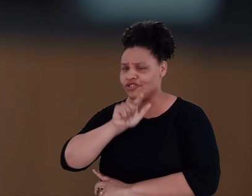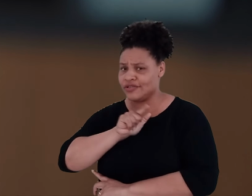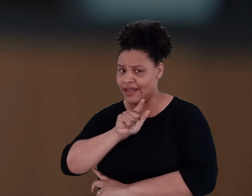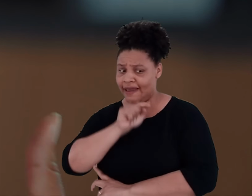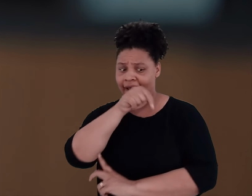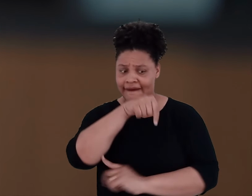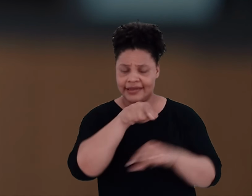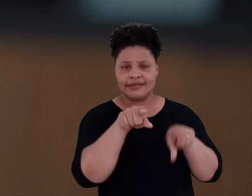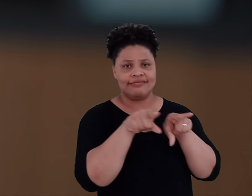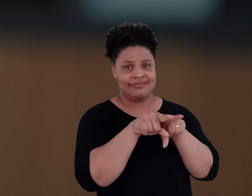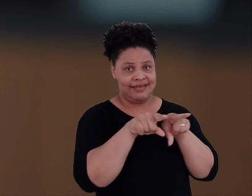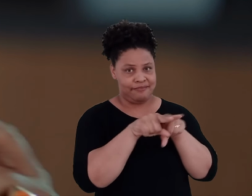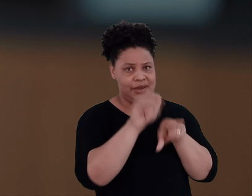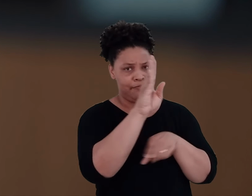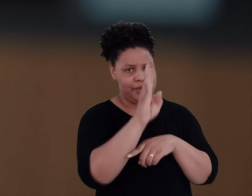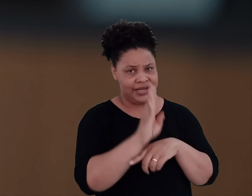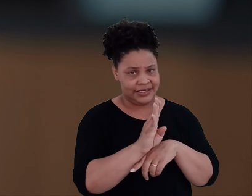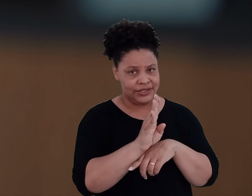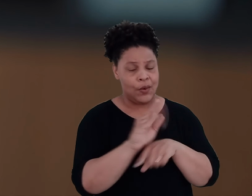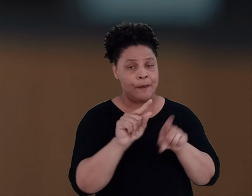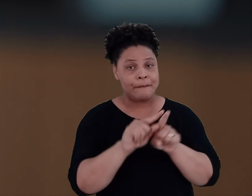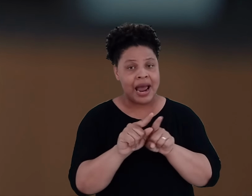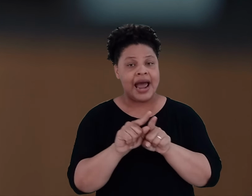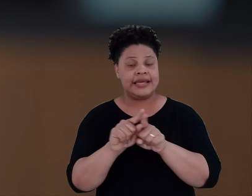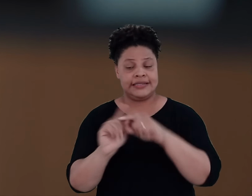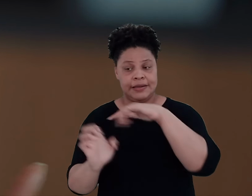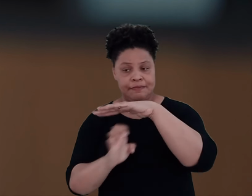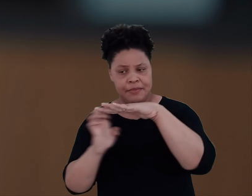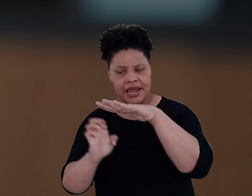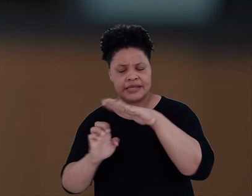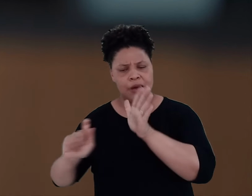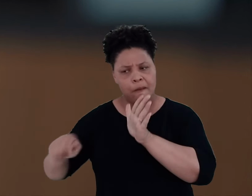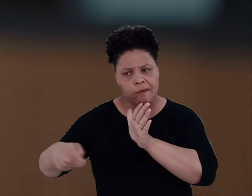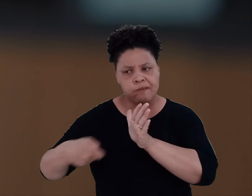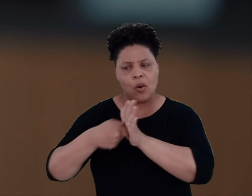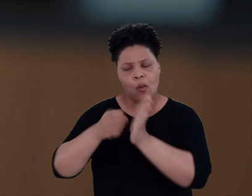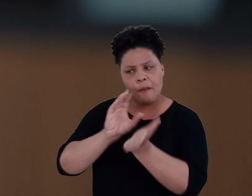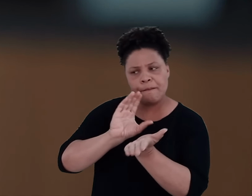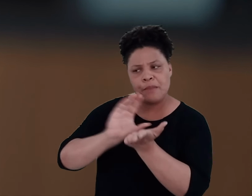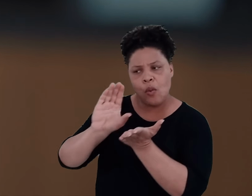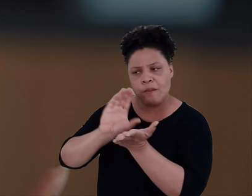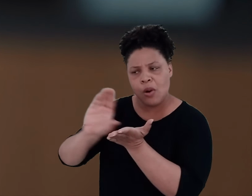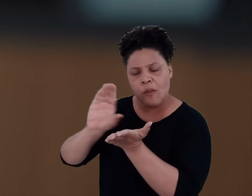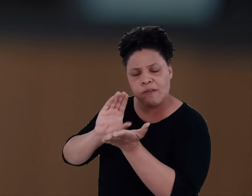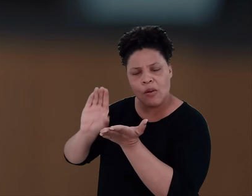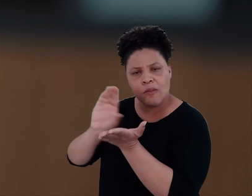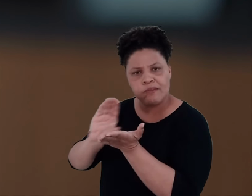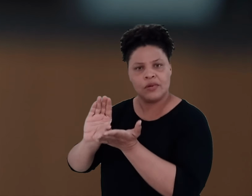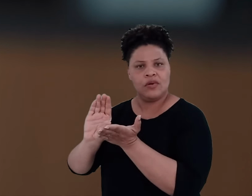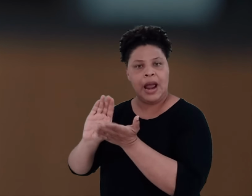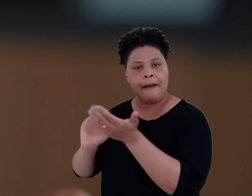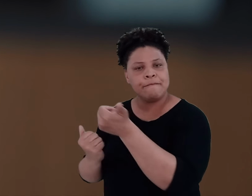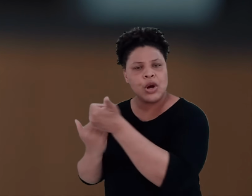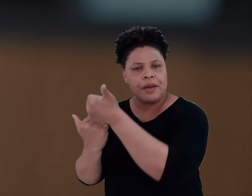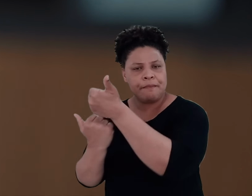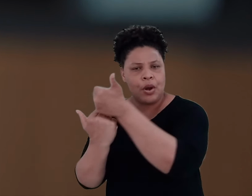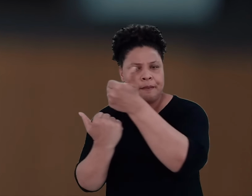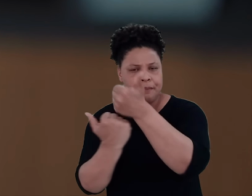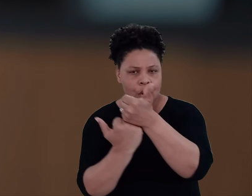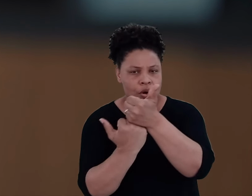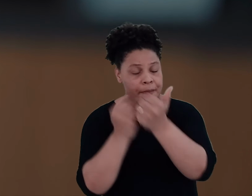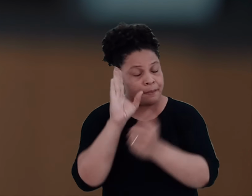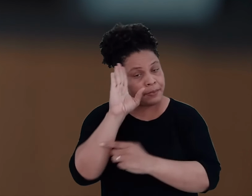empresas têm sido cobradas a investir nas iniciativas negras. Grandes empresas do ramo alimentício têm apoiado esses negócios,